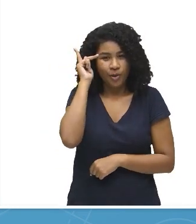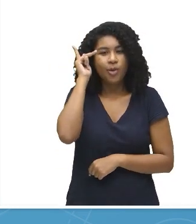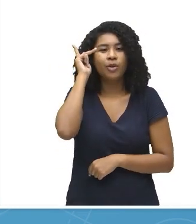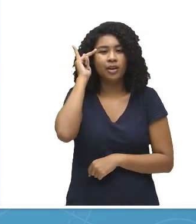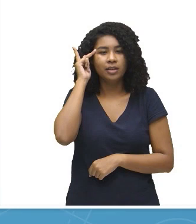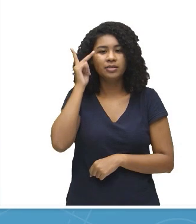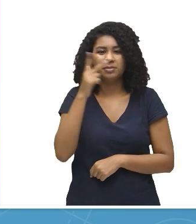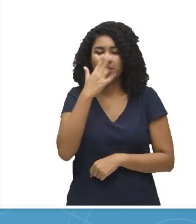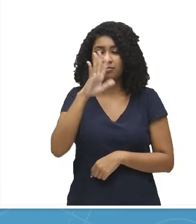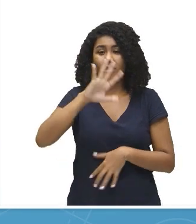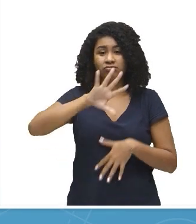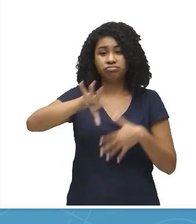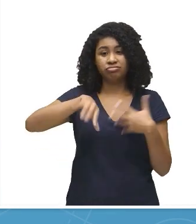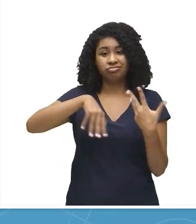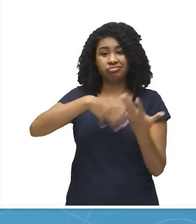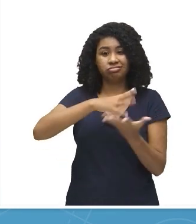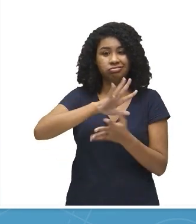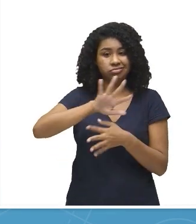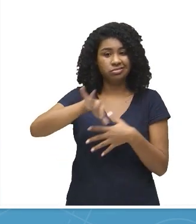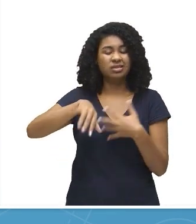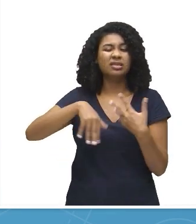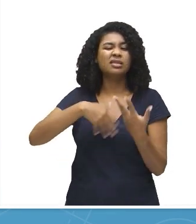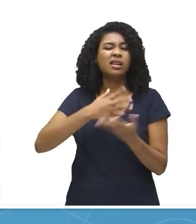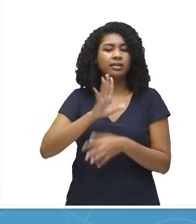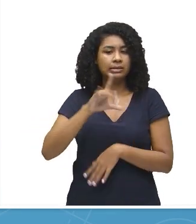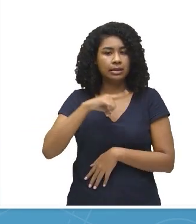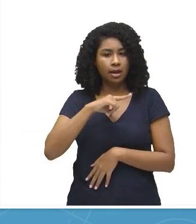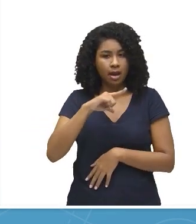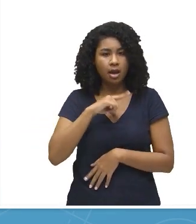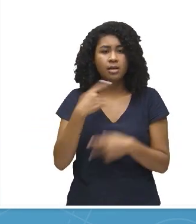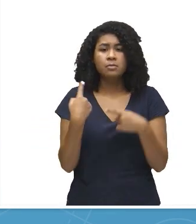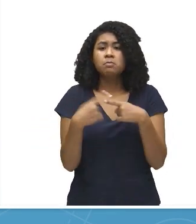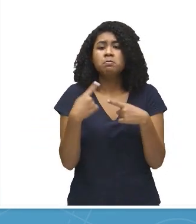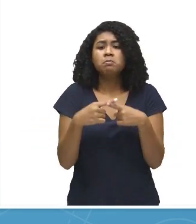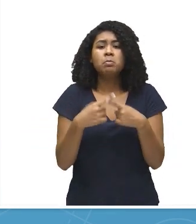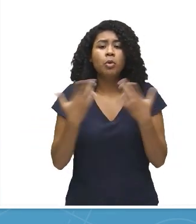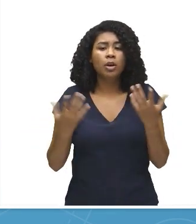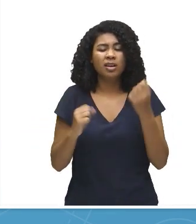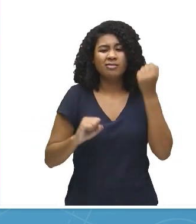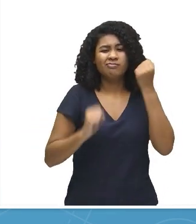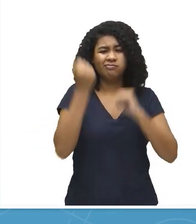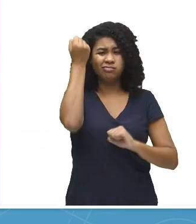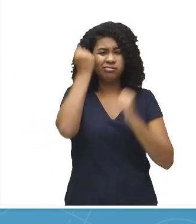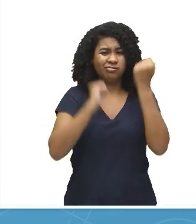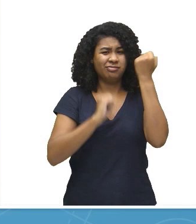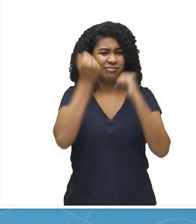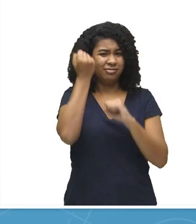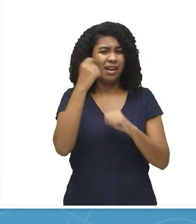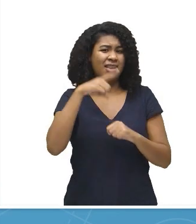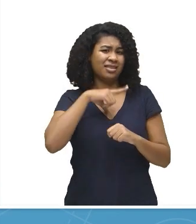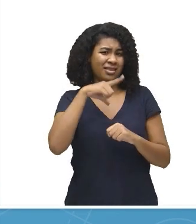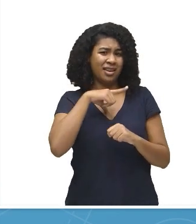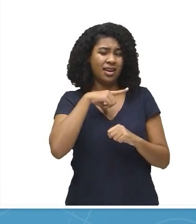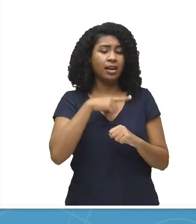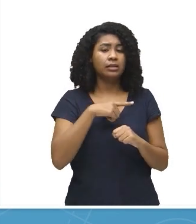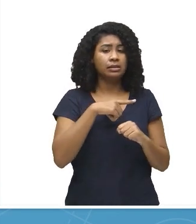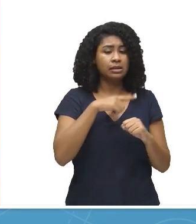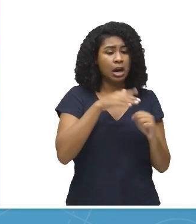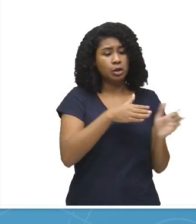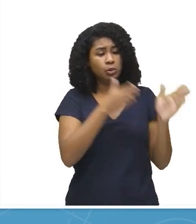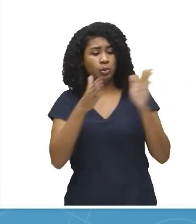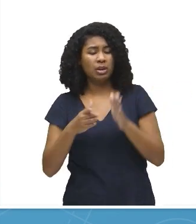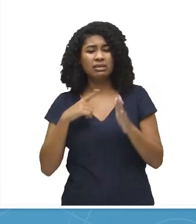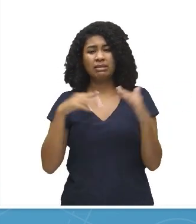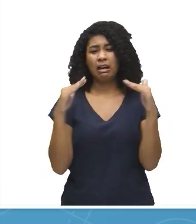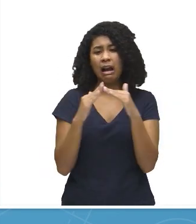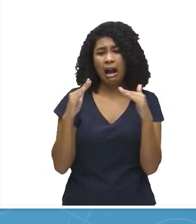mais desorganizados, porque as indústrias se instalam e aí depois constroem moradias ali perto, então acaba